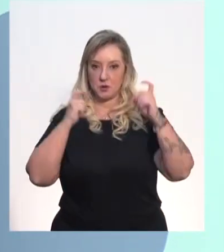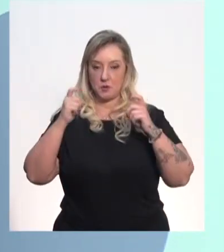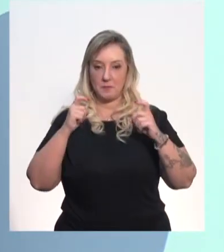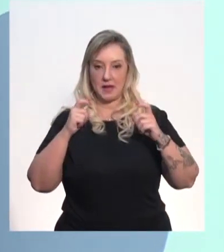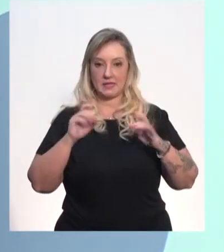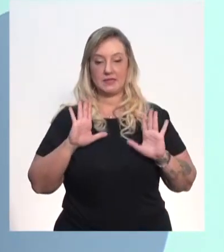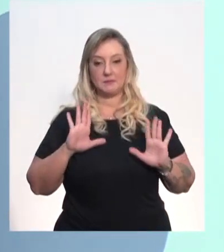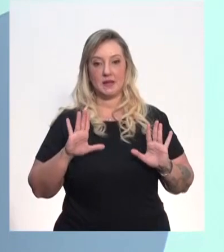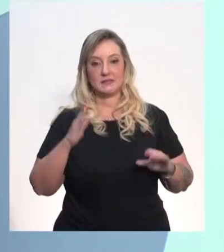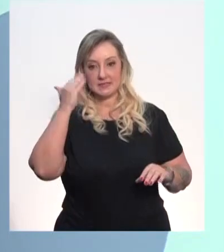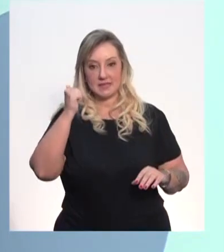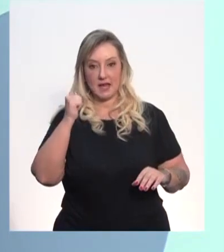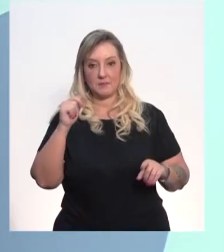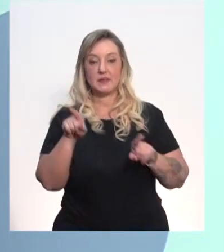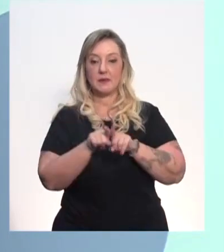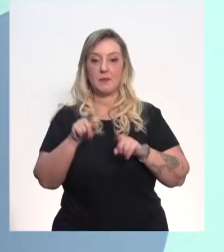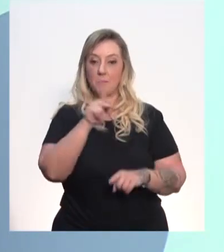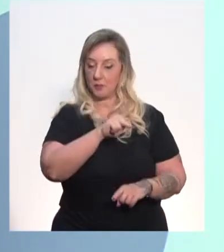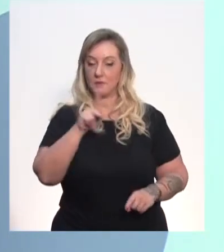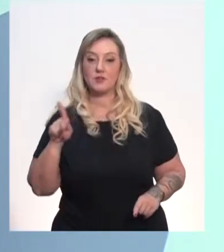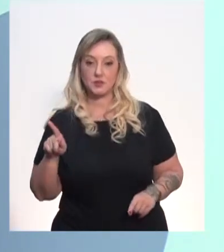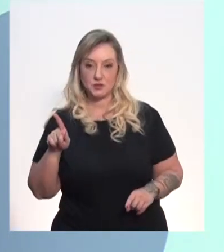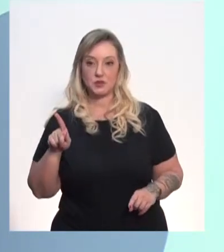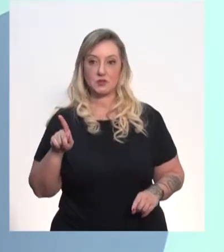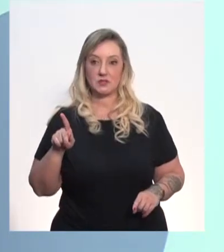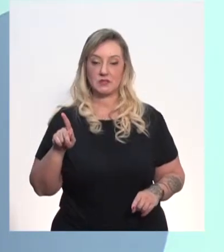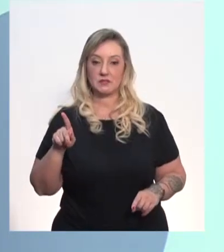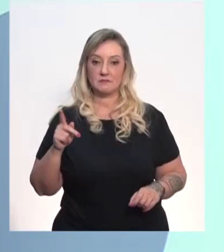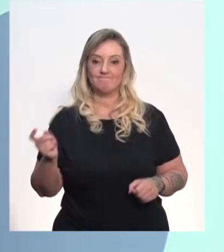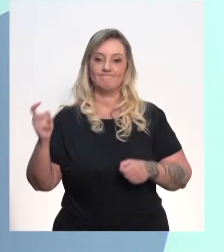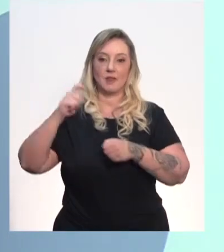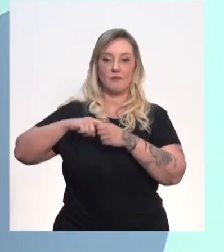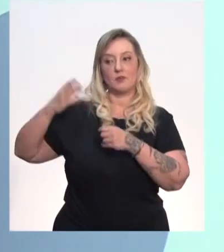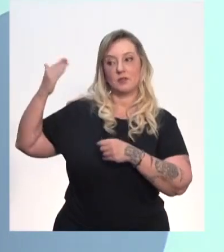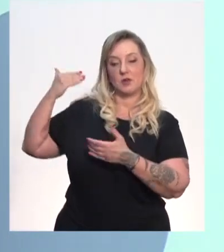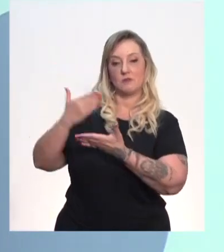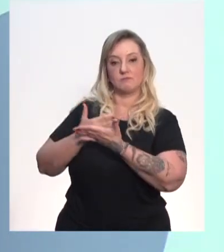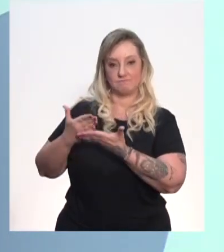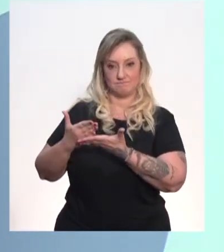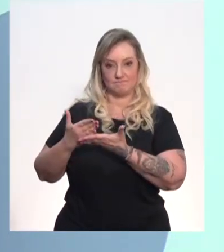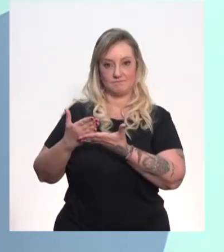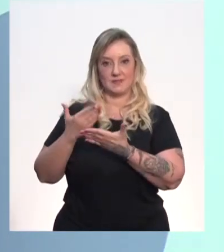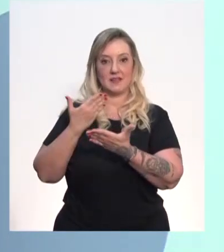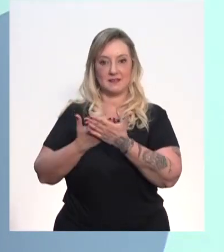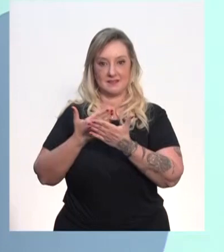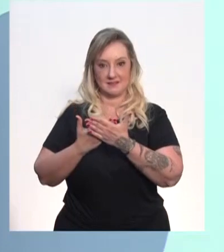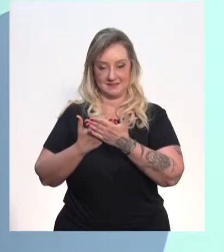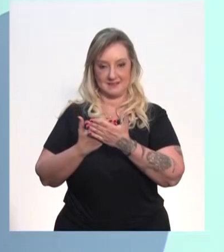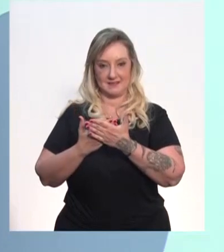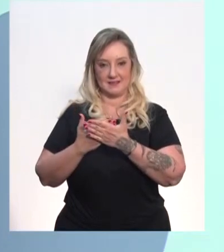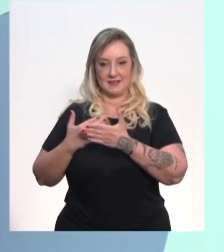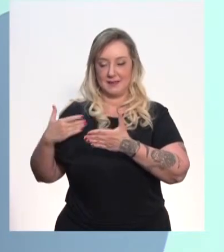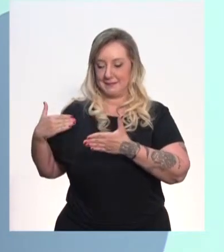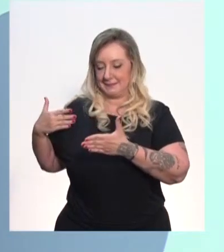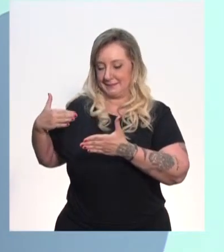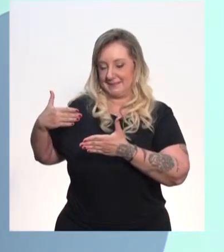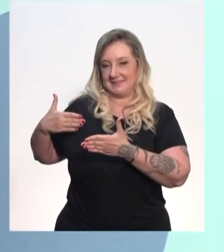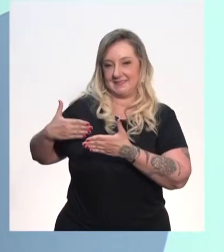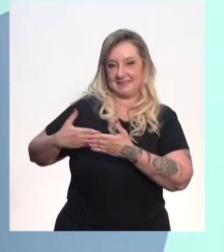que, sem elas, a gente não conseguiria dar continuidade aos estudos. Então, são